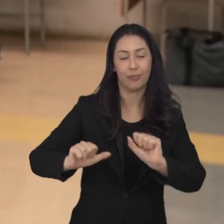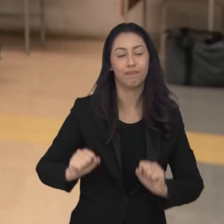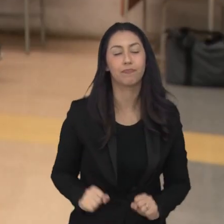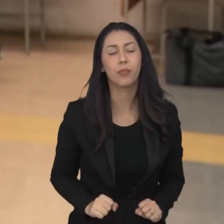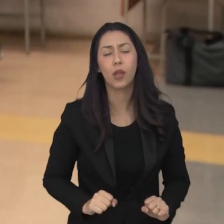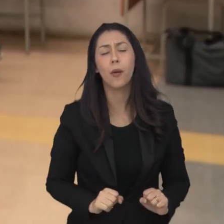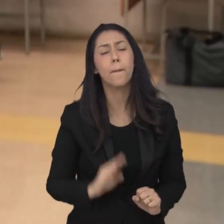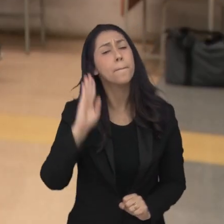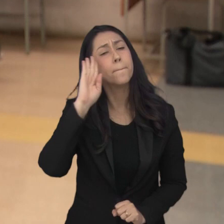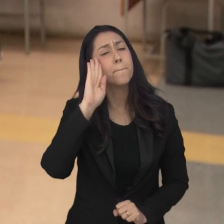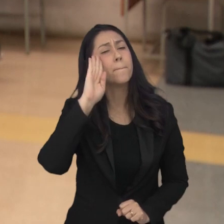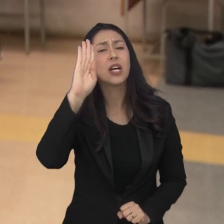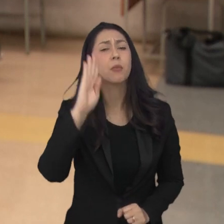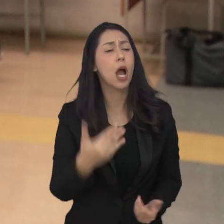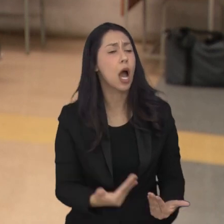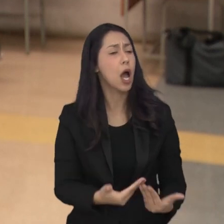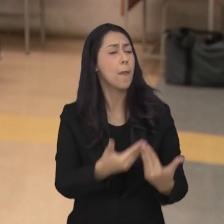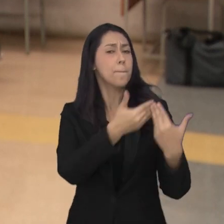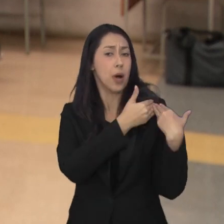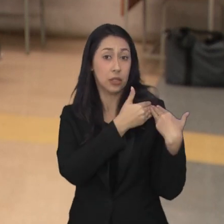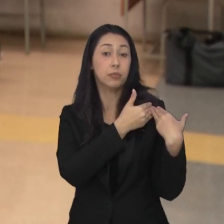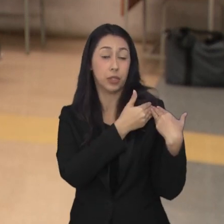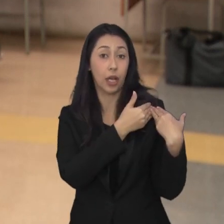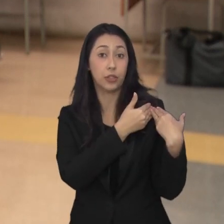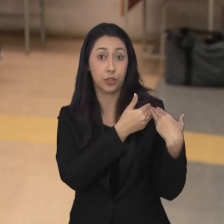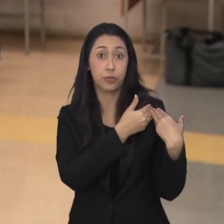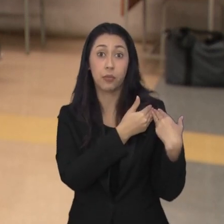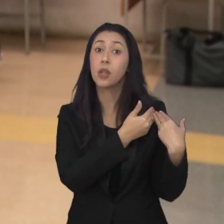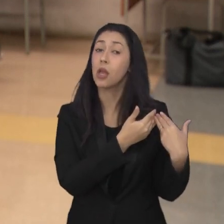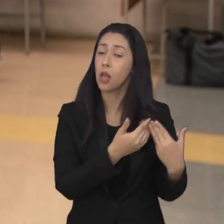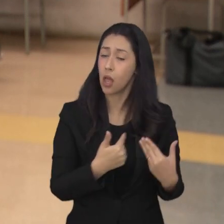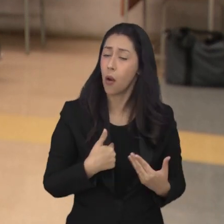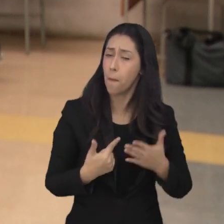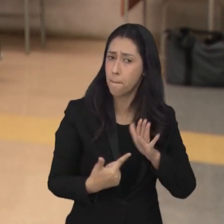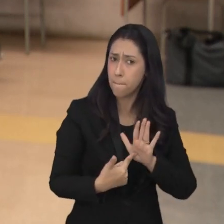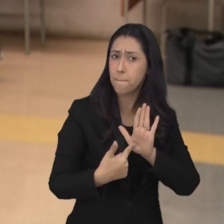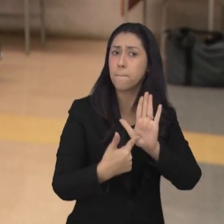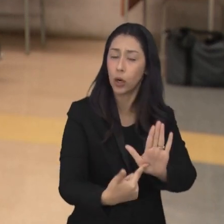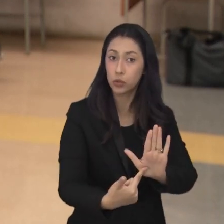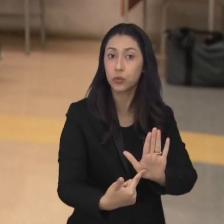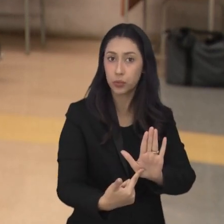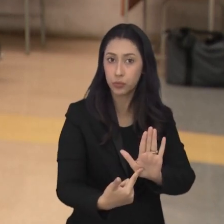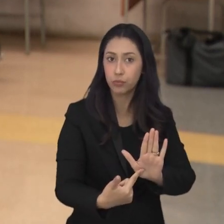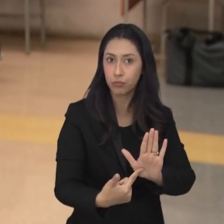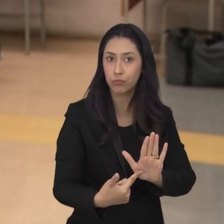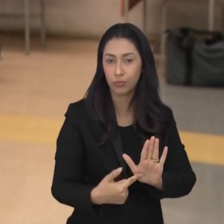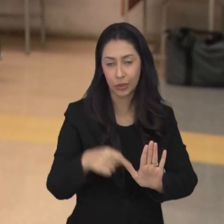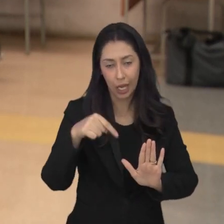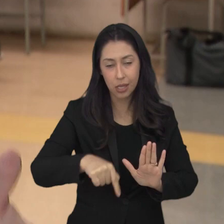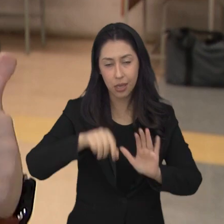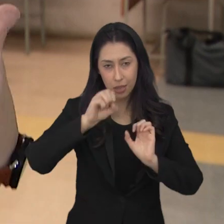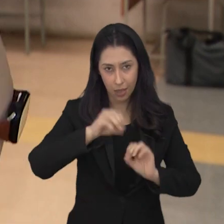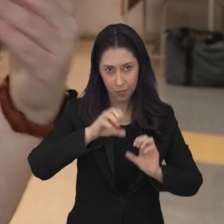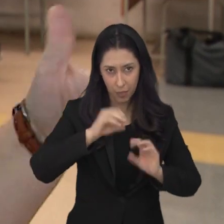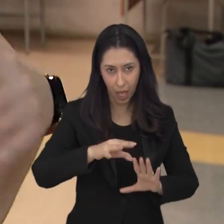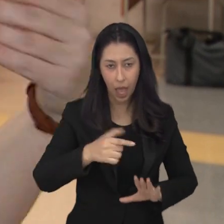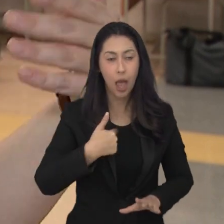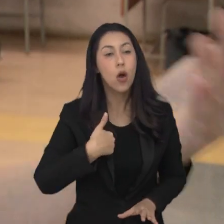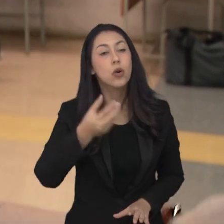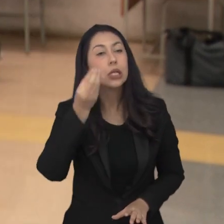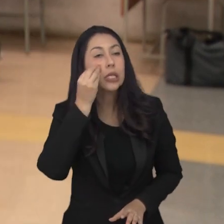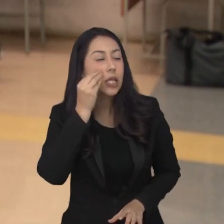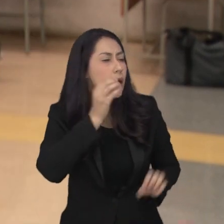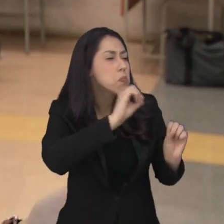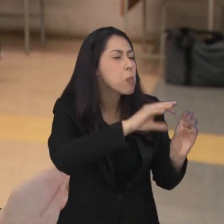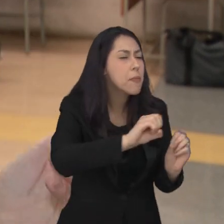questão principal é o dever cívico, e eu acho que esse é o principal objetivo que eu trago aqui nas minhas aulas. Eu busco fazer